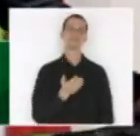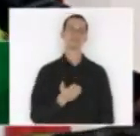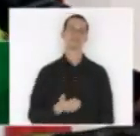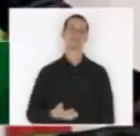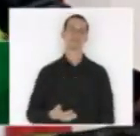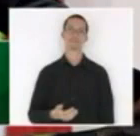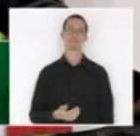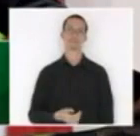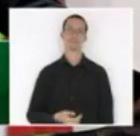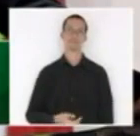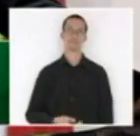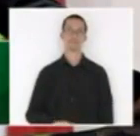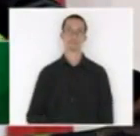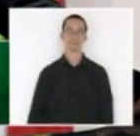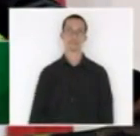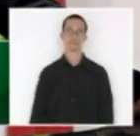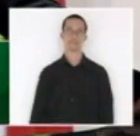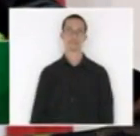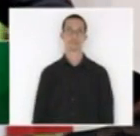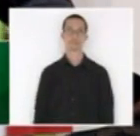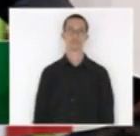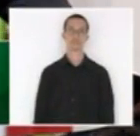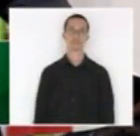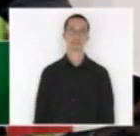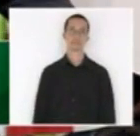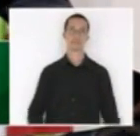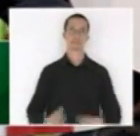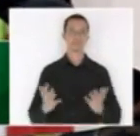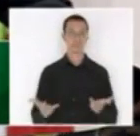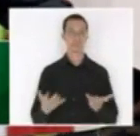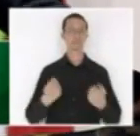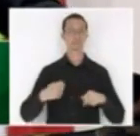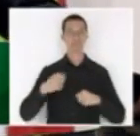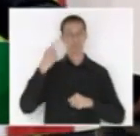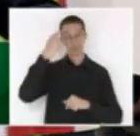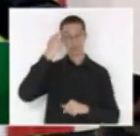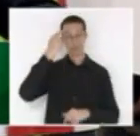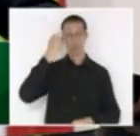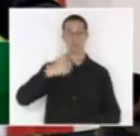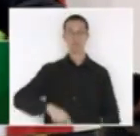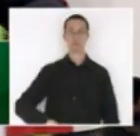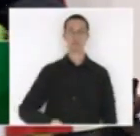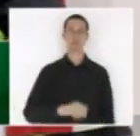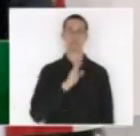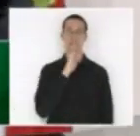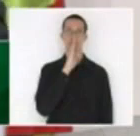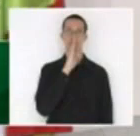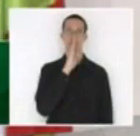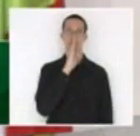com que isso possa acontecer. Portanto, temos que repensar este modelo.